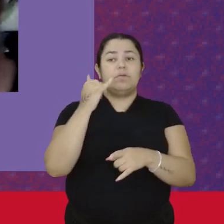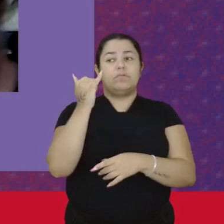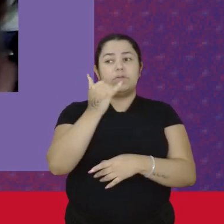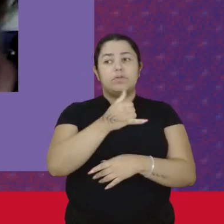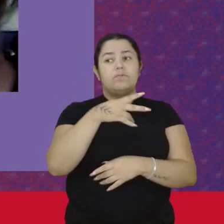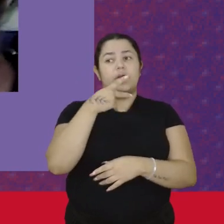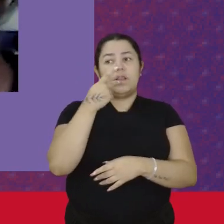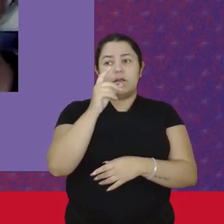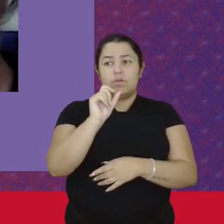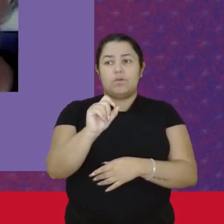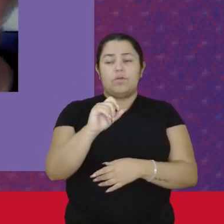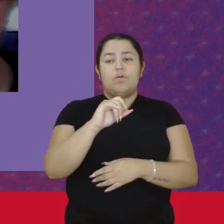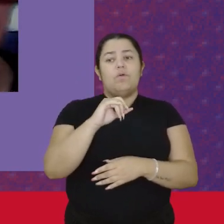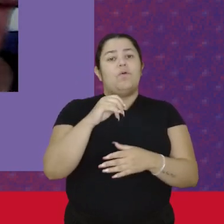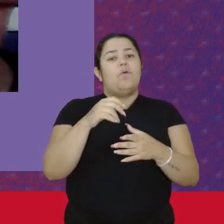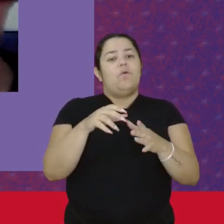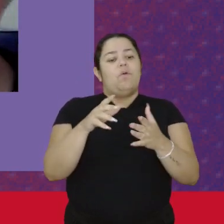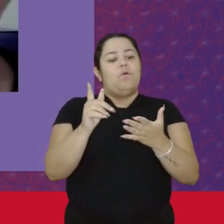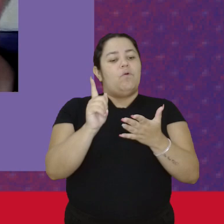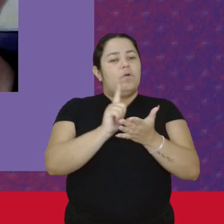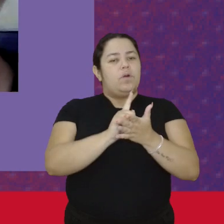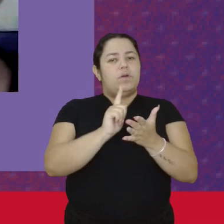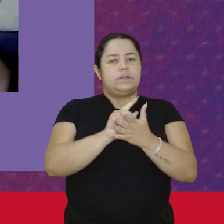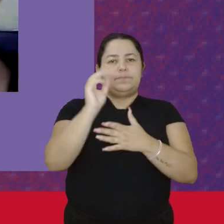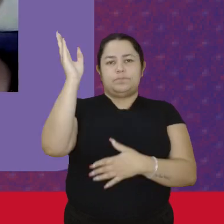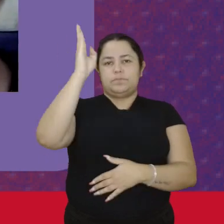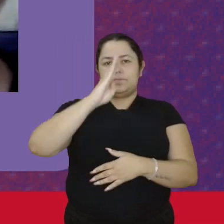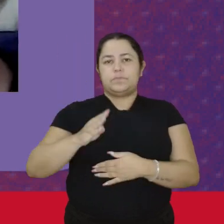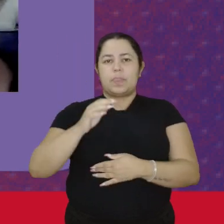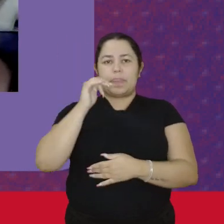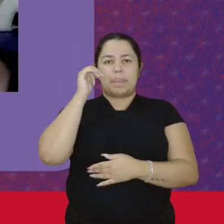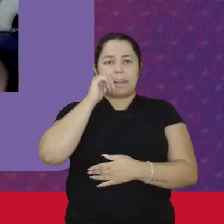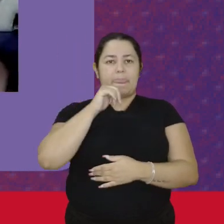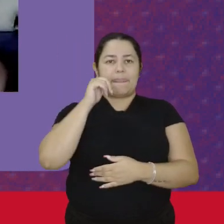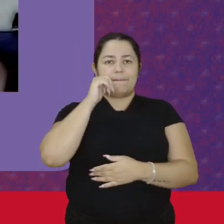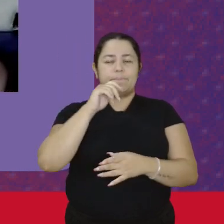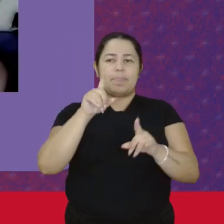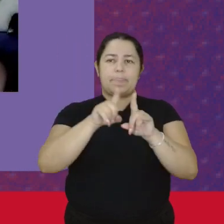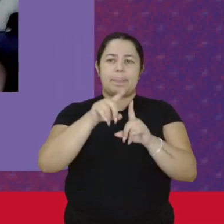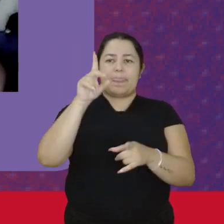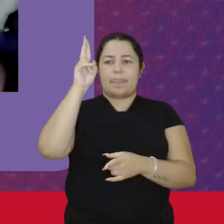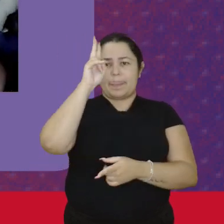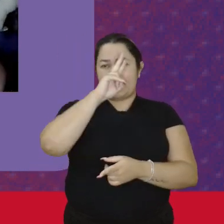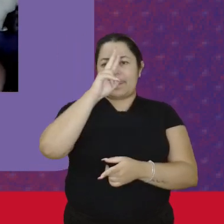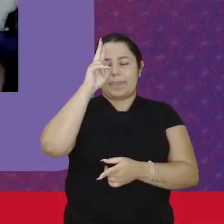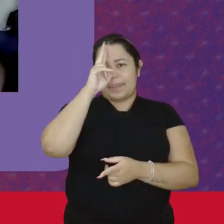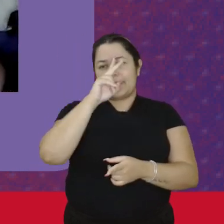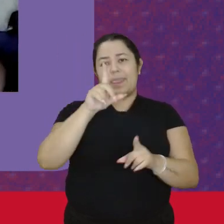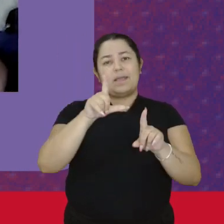o jornal O Brasil Mulher, ele, primeiro, se lembra, Melinha, ele tinha